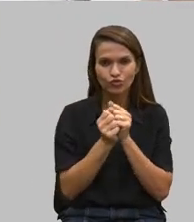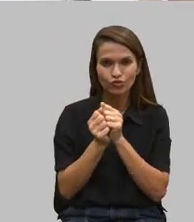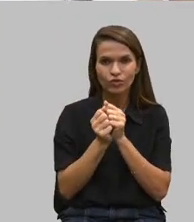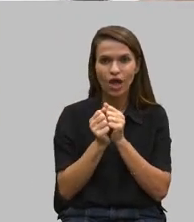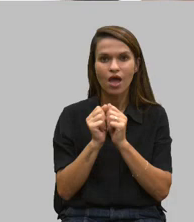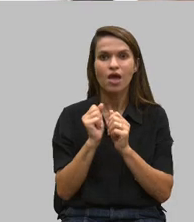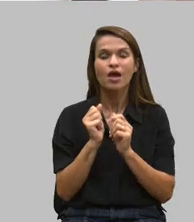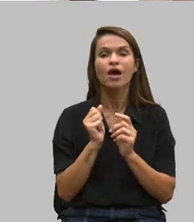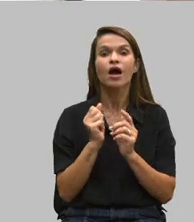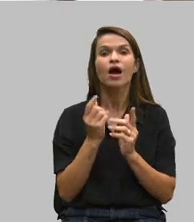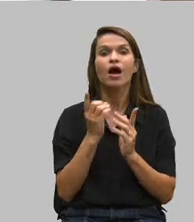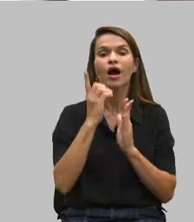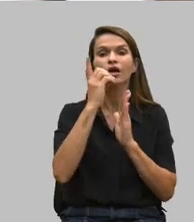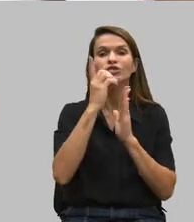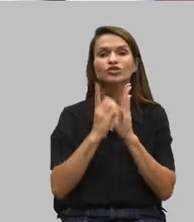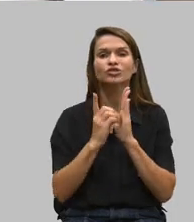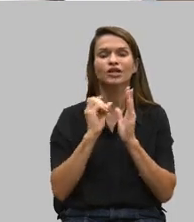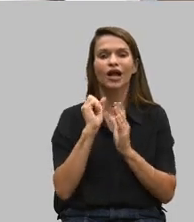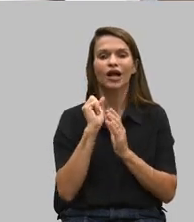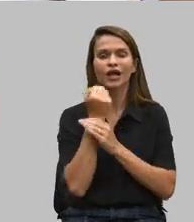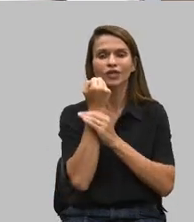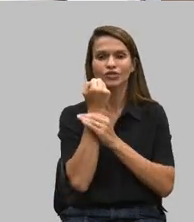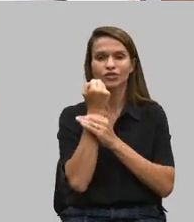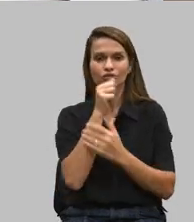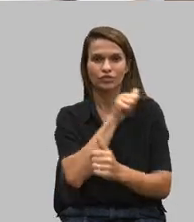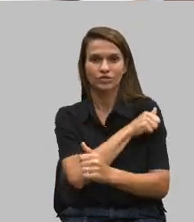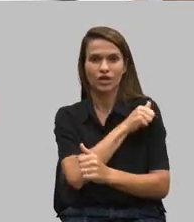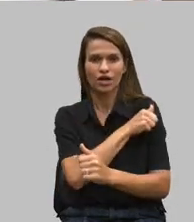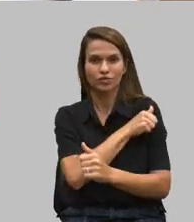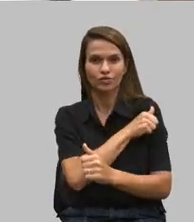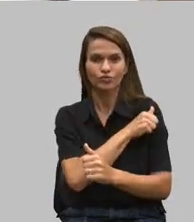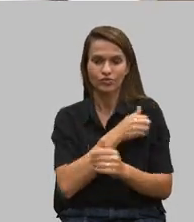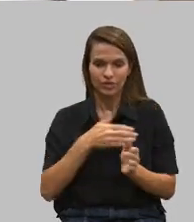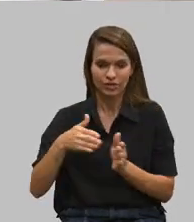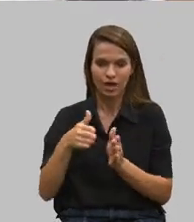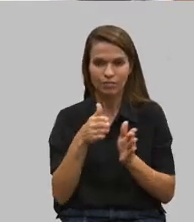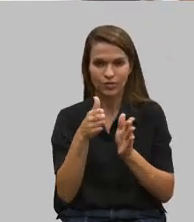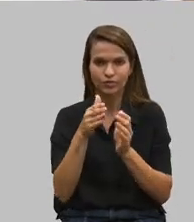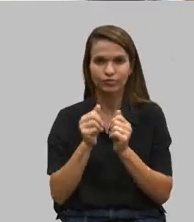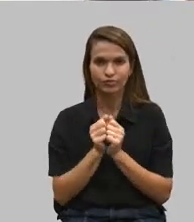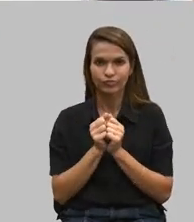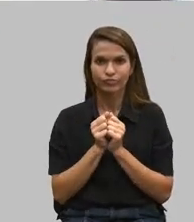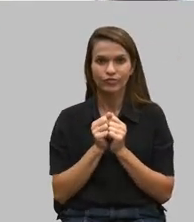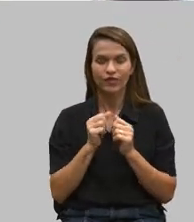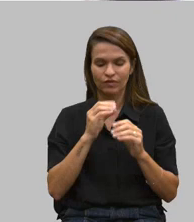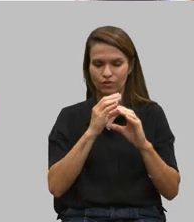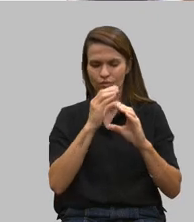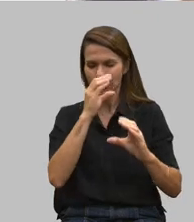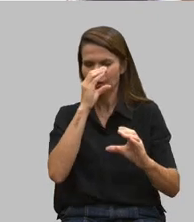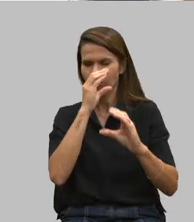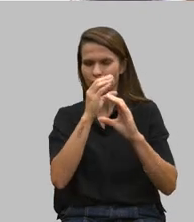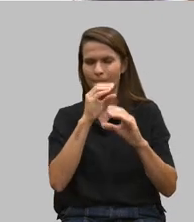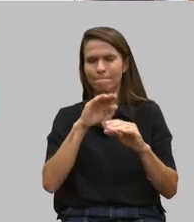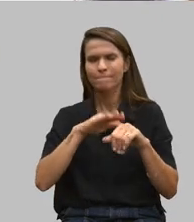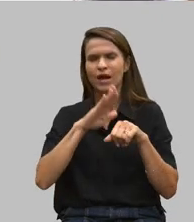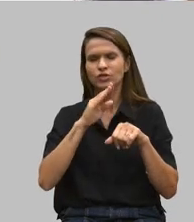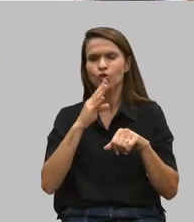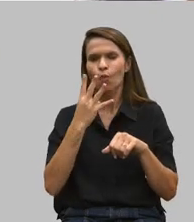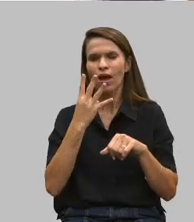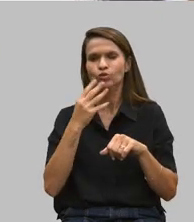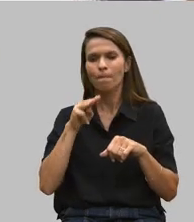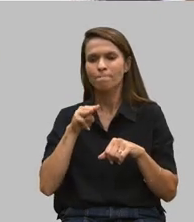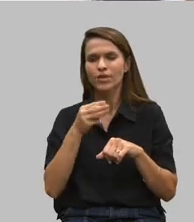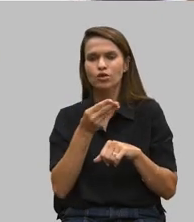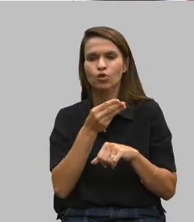cada estudante que compõe essa rede nós iríamos fazer uma triagem com mais de 4 milhões quase 4 milhões de estudantes ou